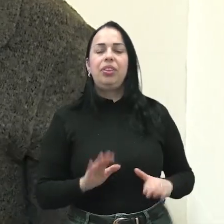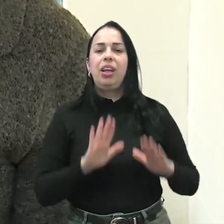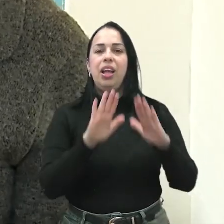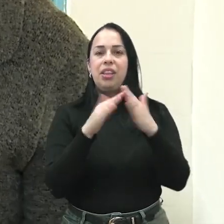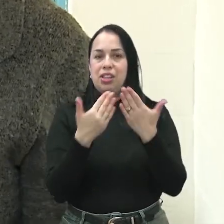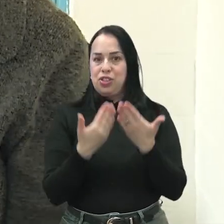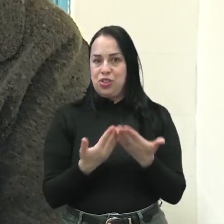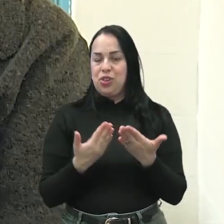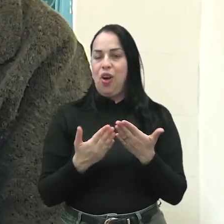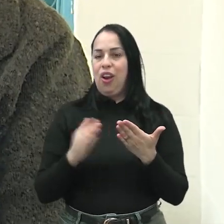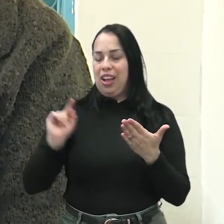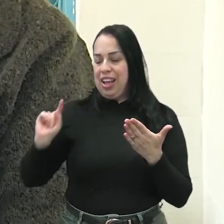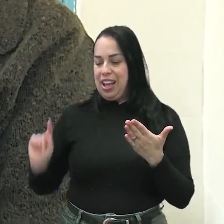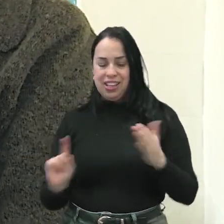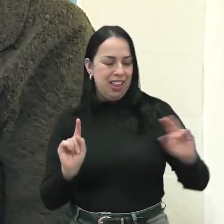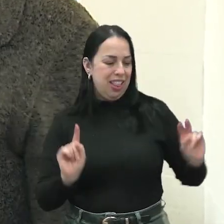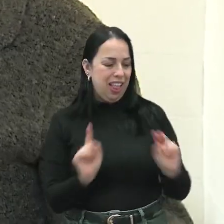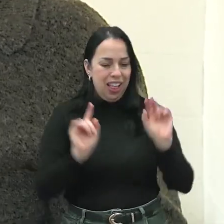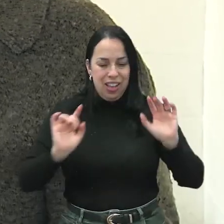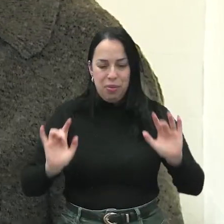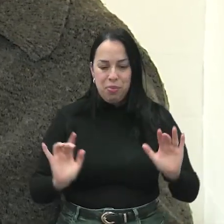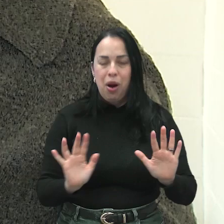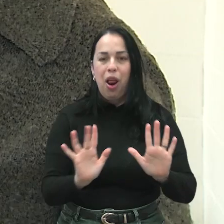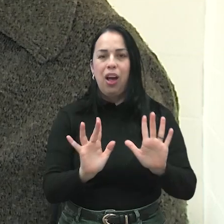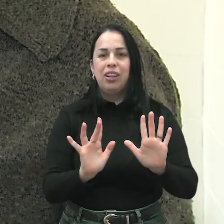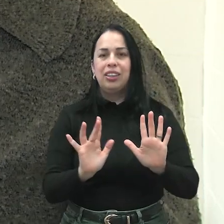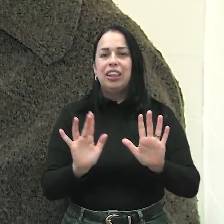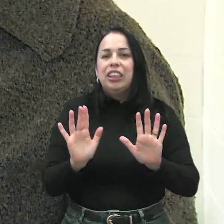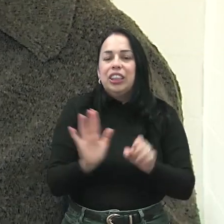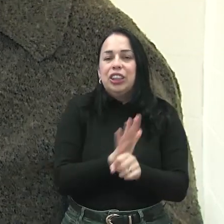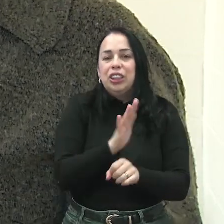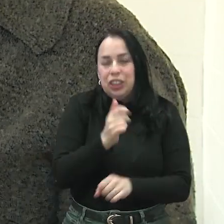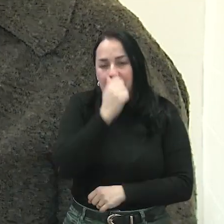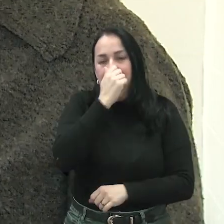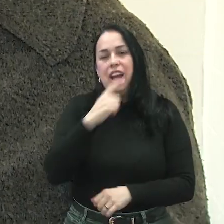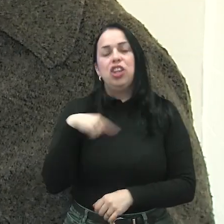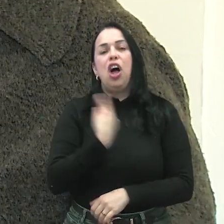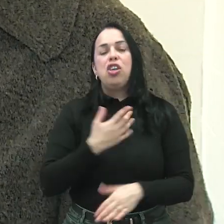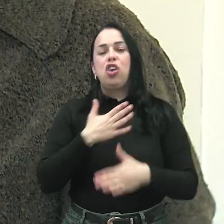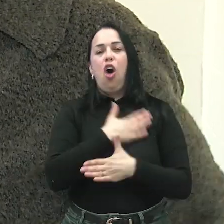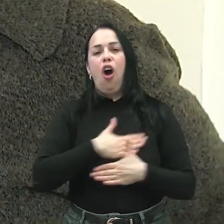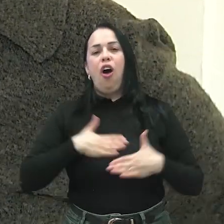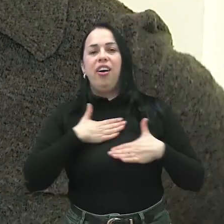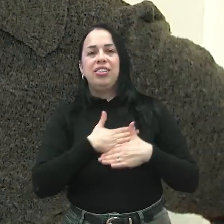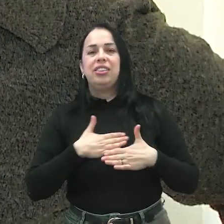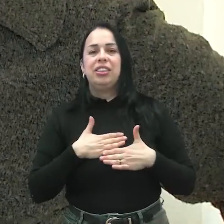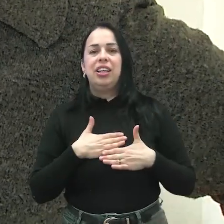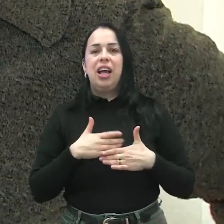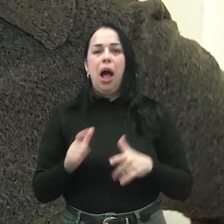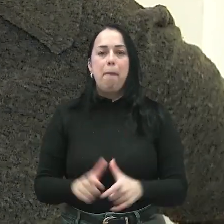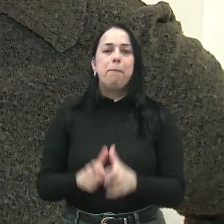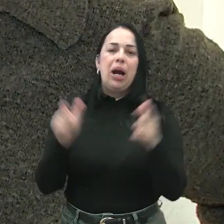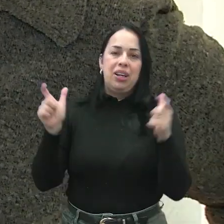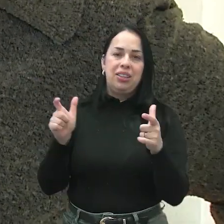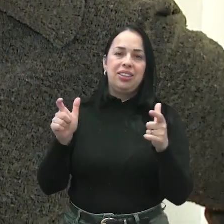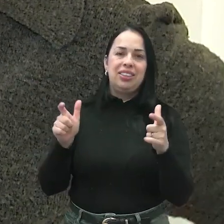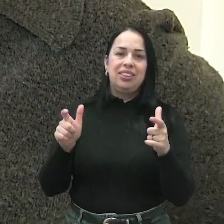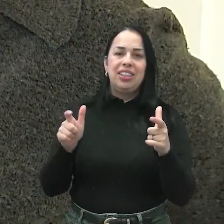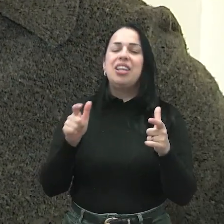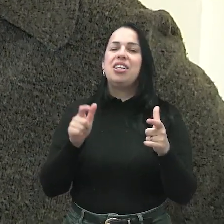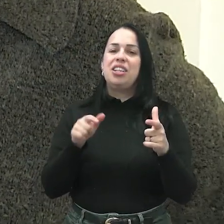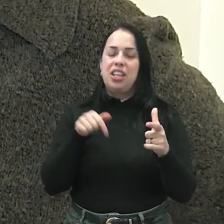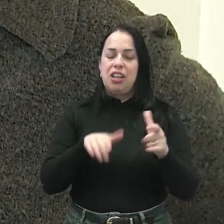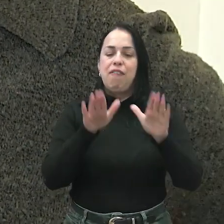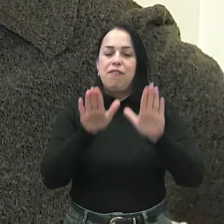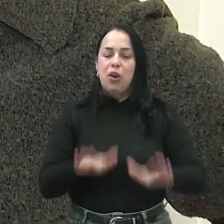Escola cheia é a nossa alegria, né? Escola, apesar de que nós tivemos colônia, né? A maioria das crianças aqui, então nós